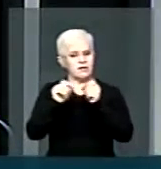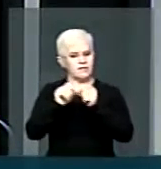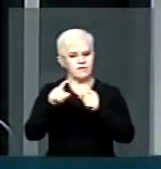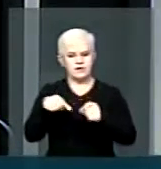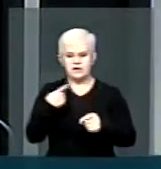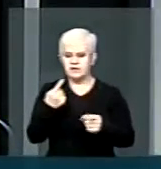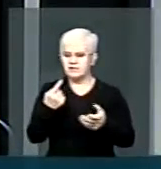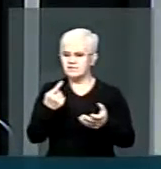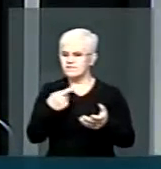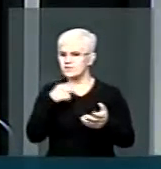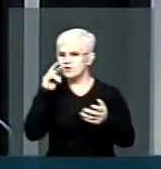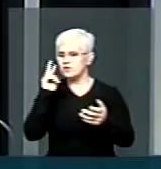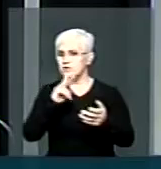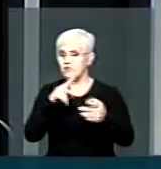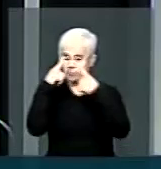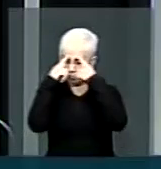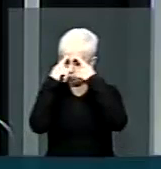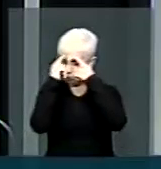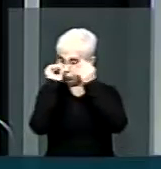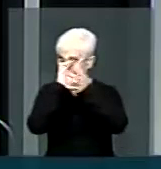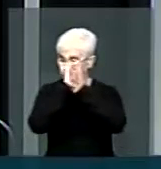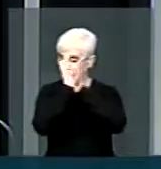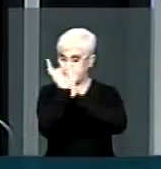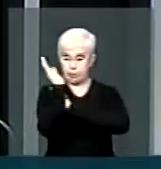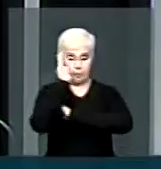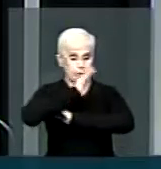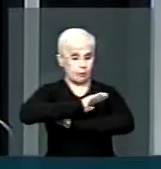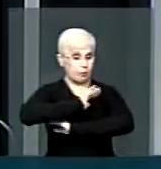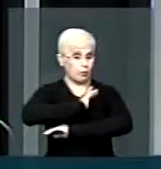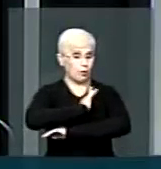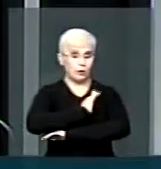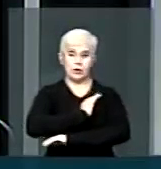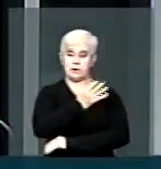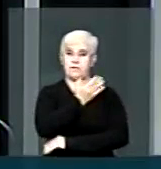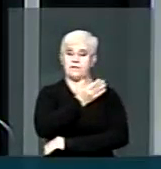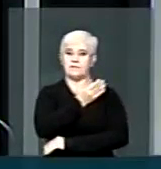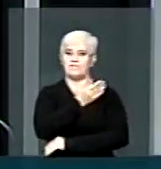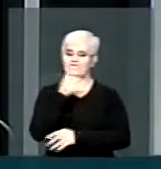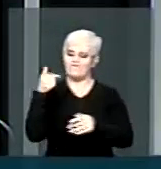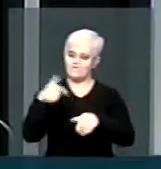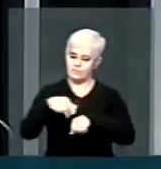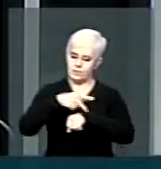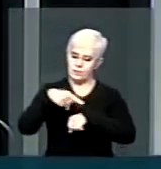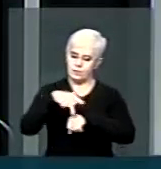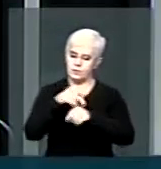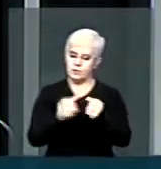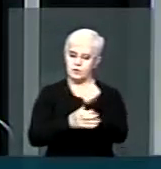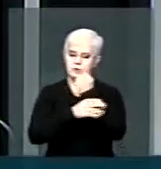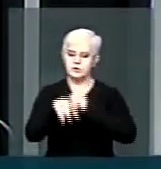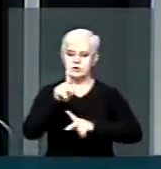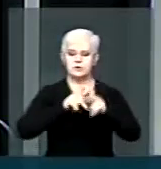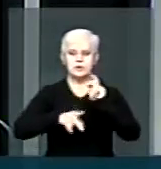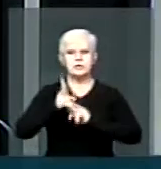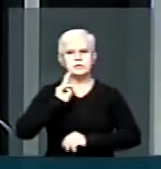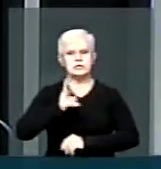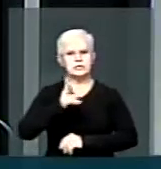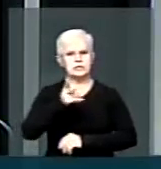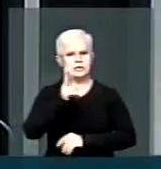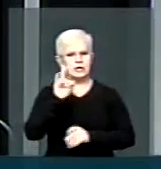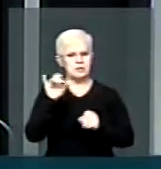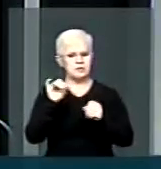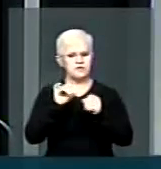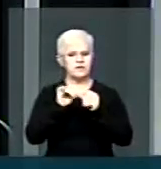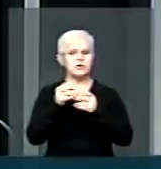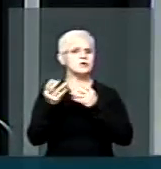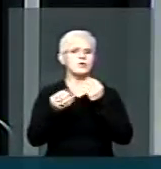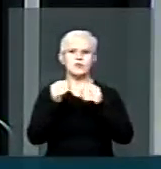índices de criminalidade tão assustadores. No nosso país, a segurança pública sempre foi exercida de forma